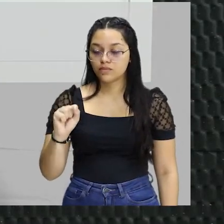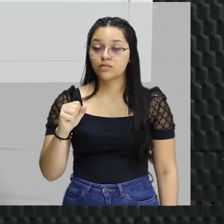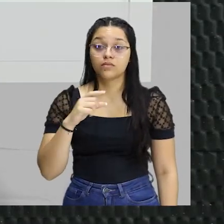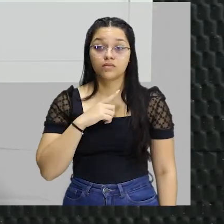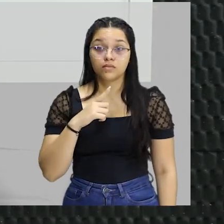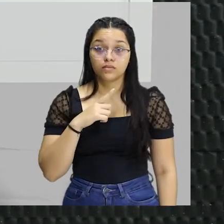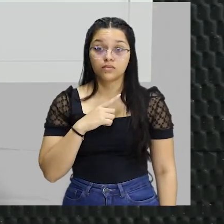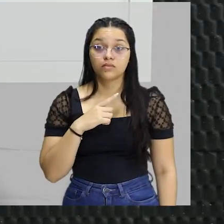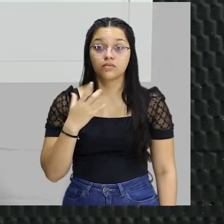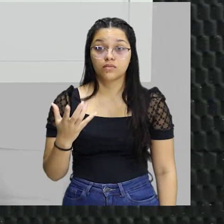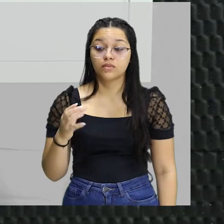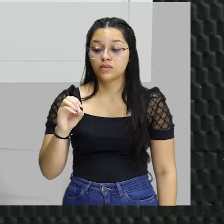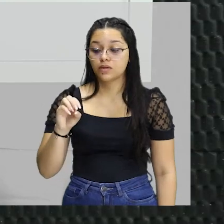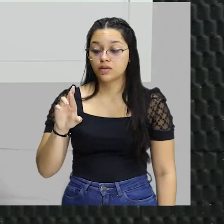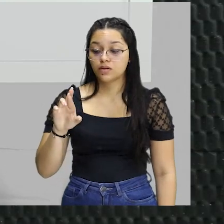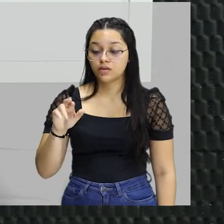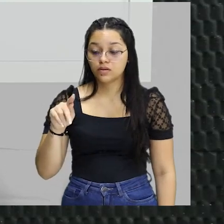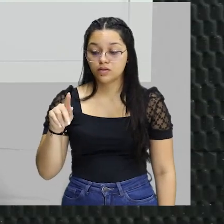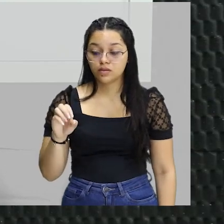neste corpo,